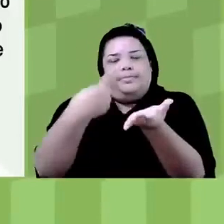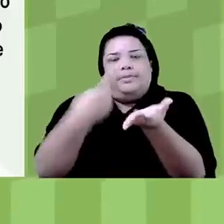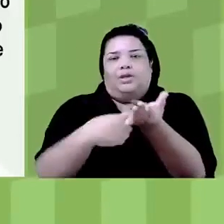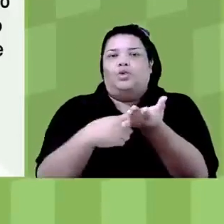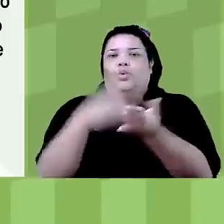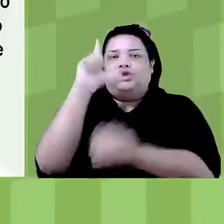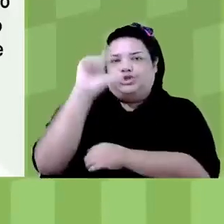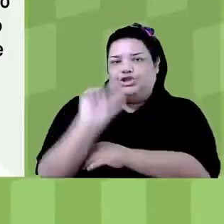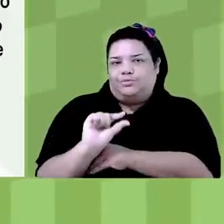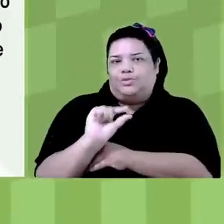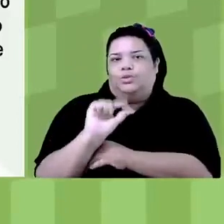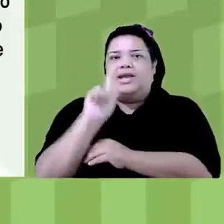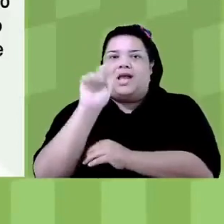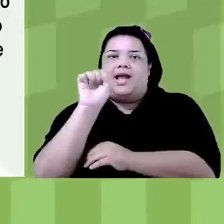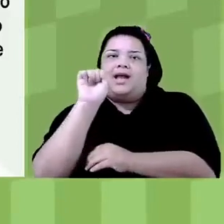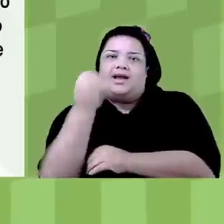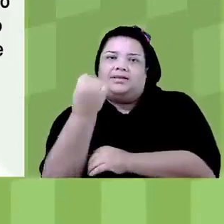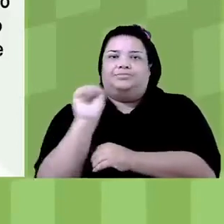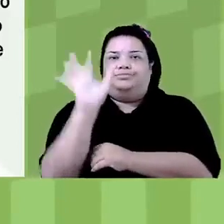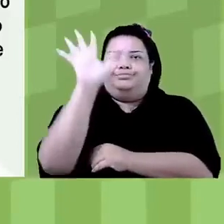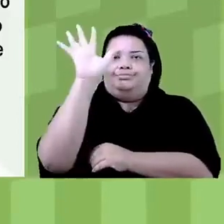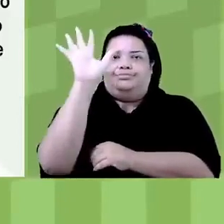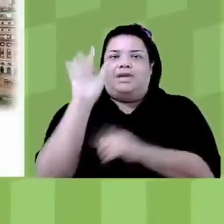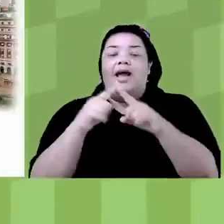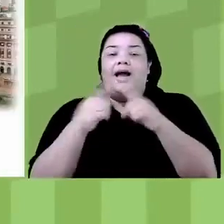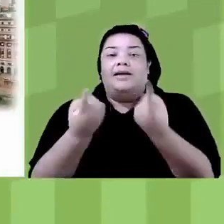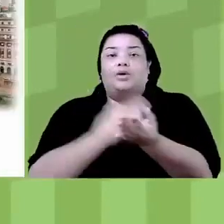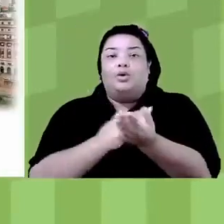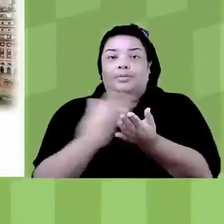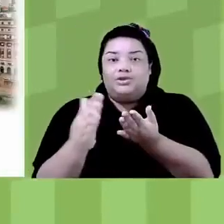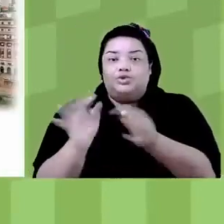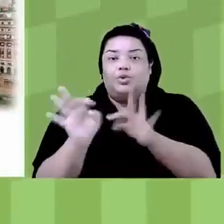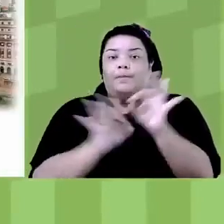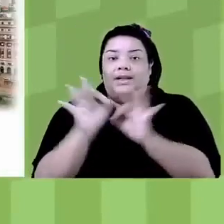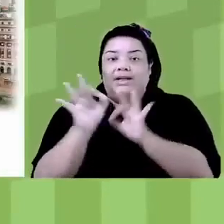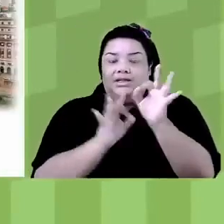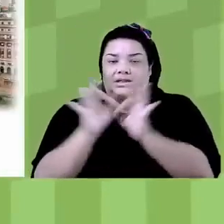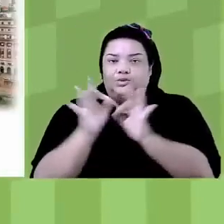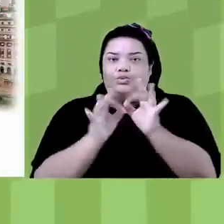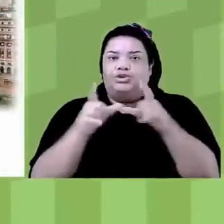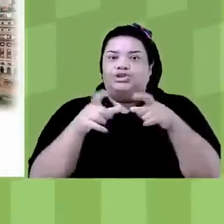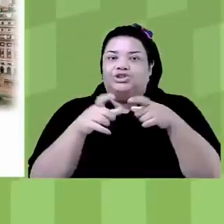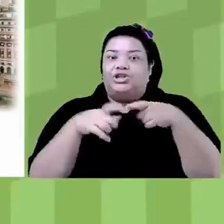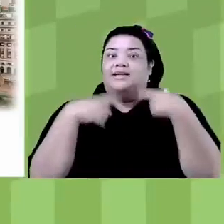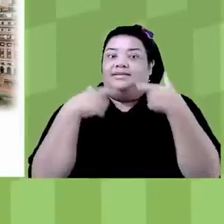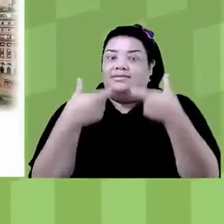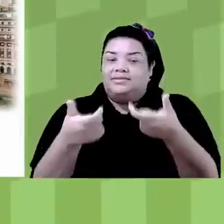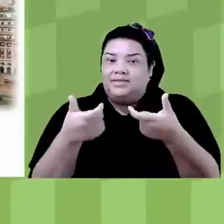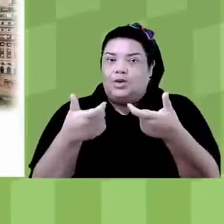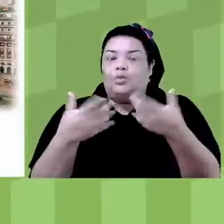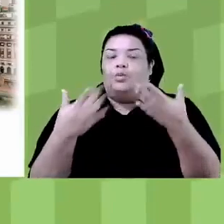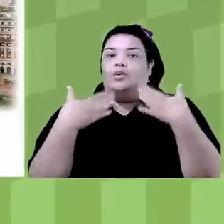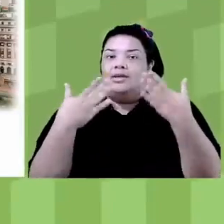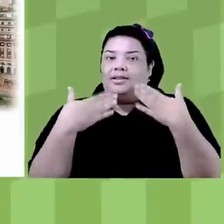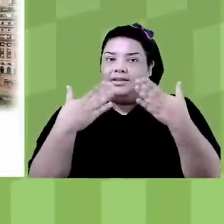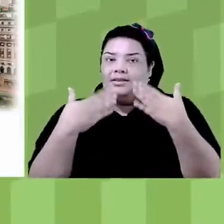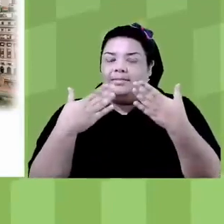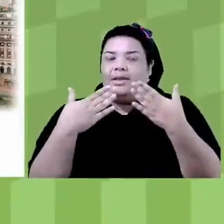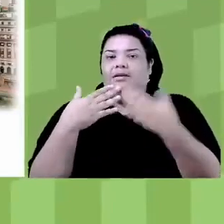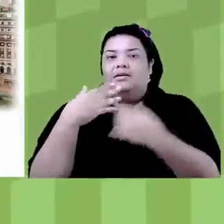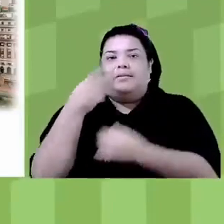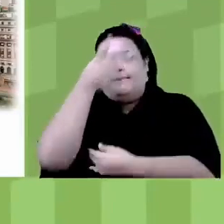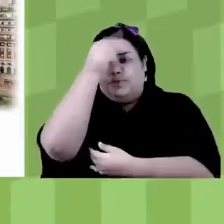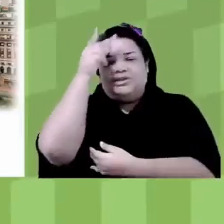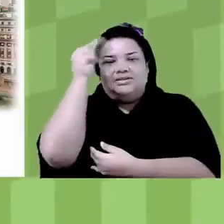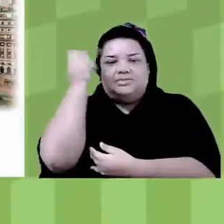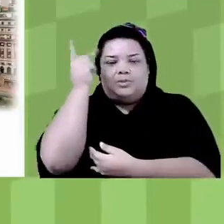começou a elaboração do Plano de Ação Climática do município de São Paulo. E como a gente faz, né, para chegar... O